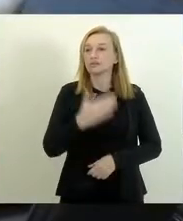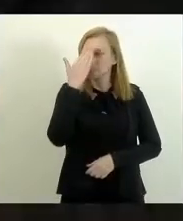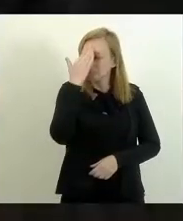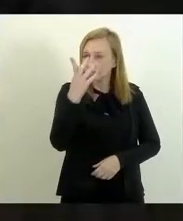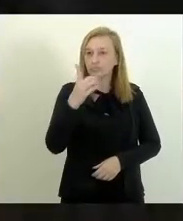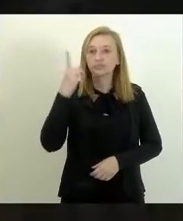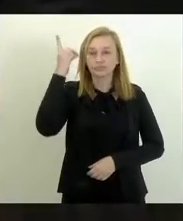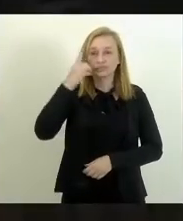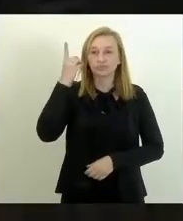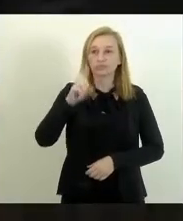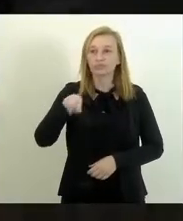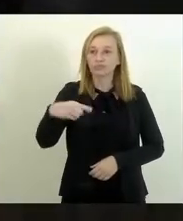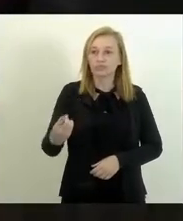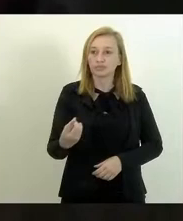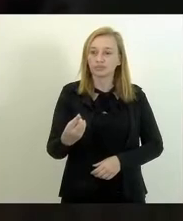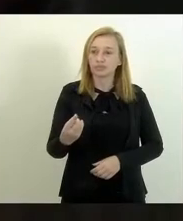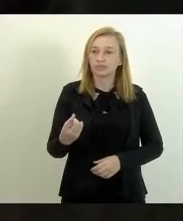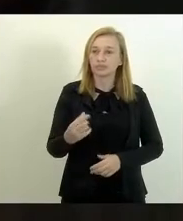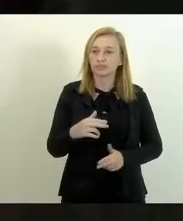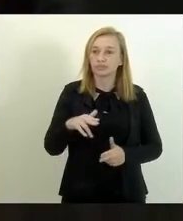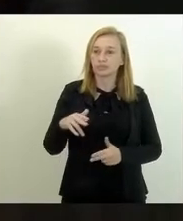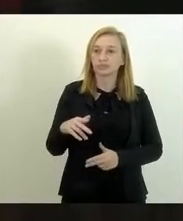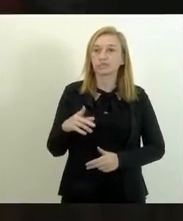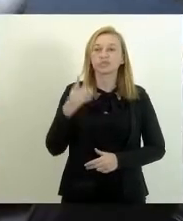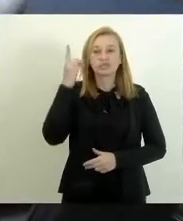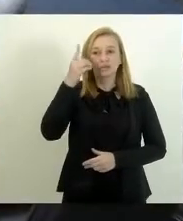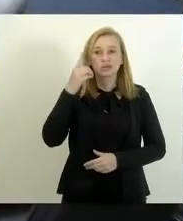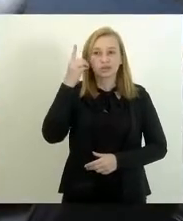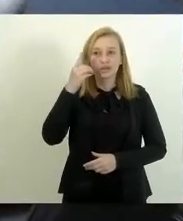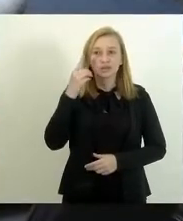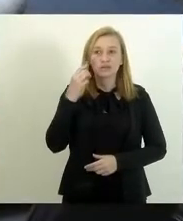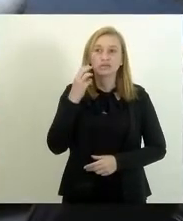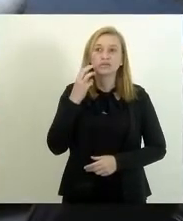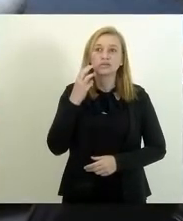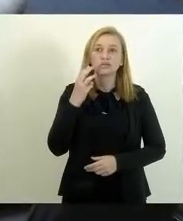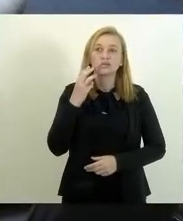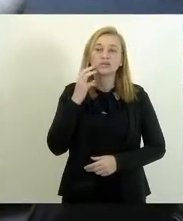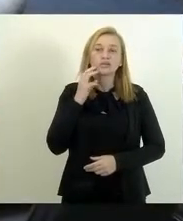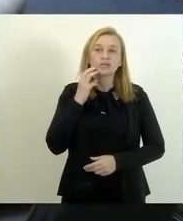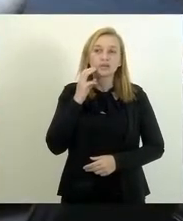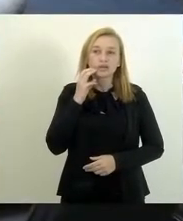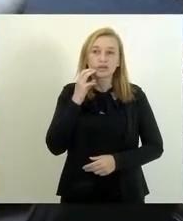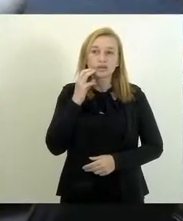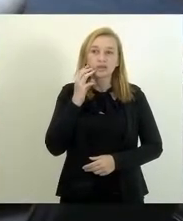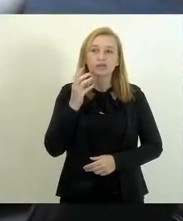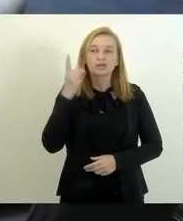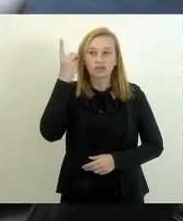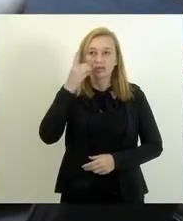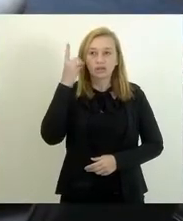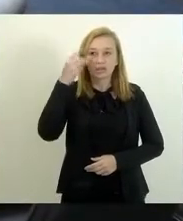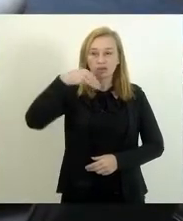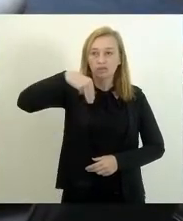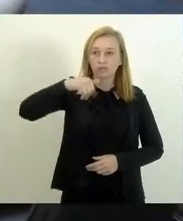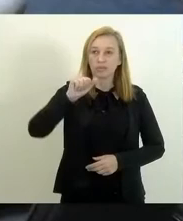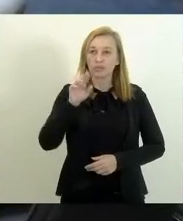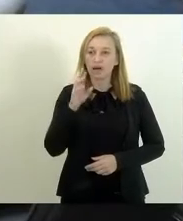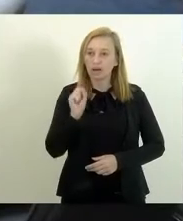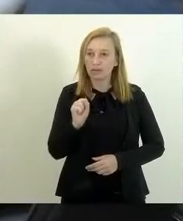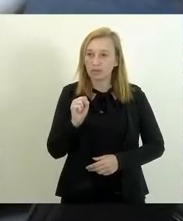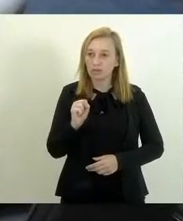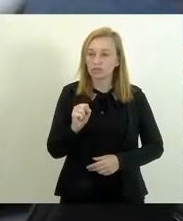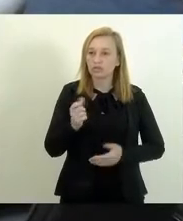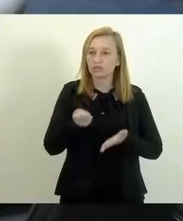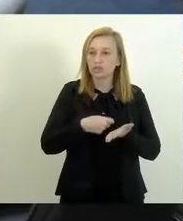deputada. Próximo orador inscrito é o deputado Valdec Carneiro. Deputado Marcos Vinícius, eu me inscrevi para